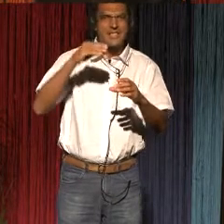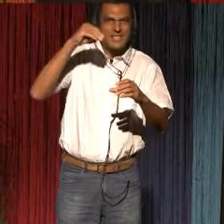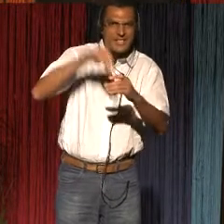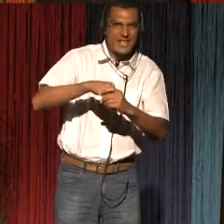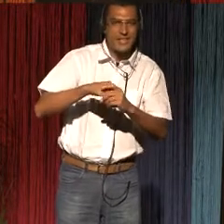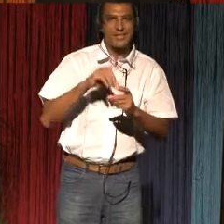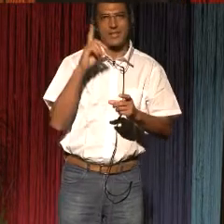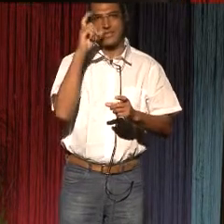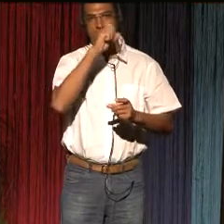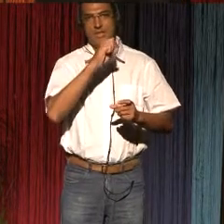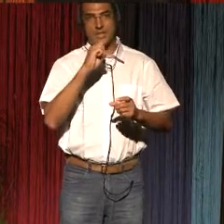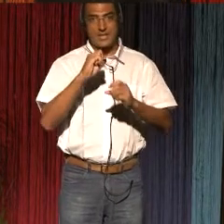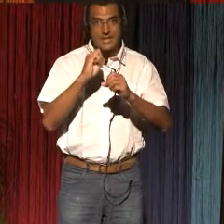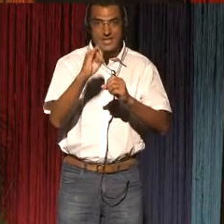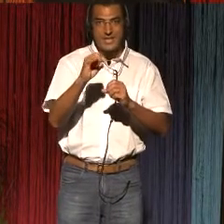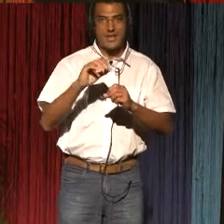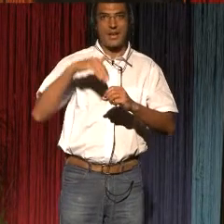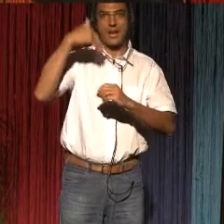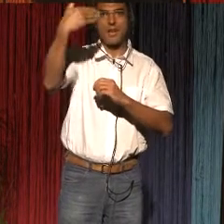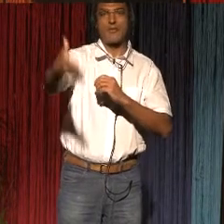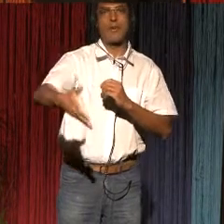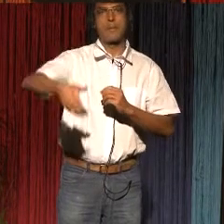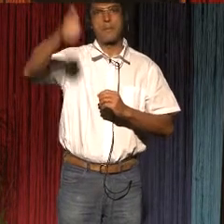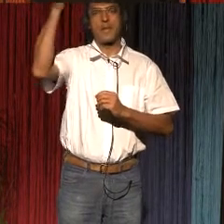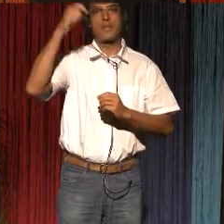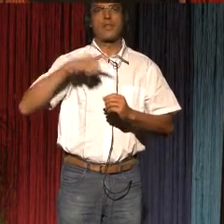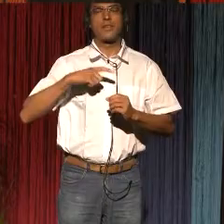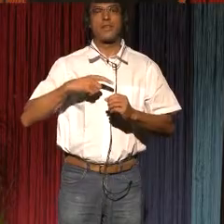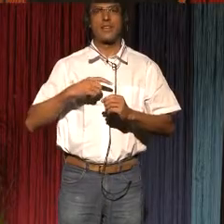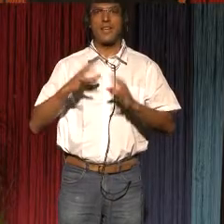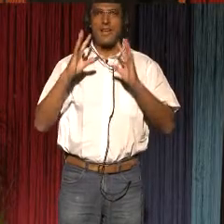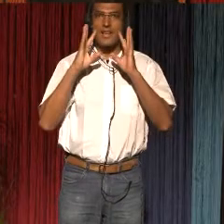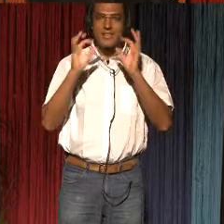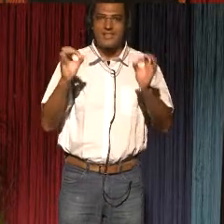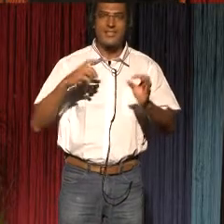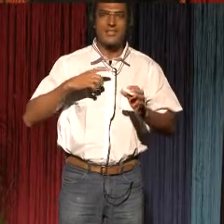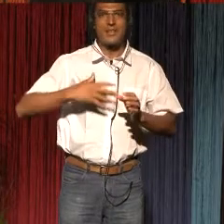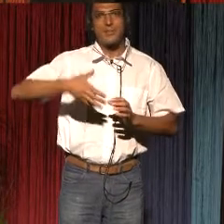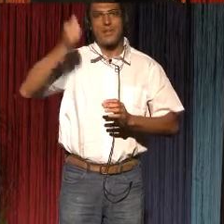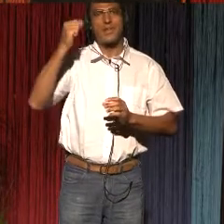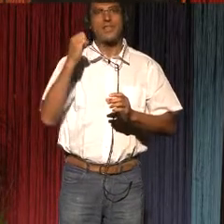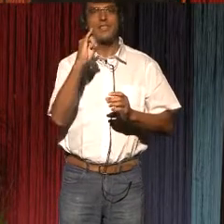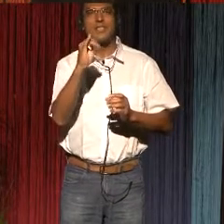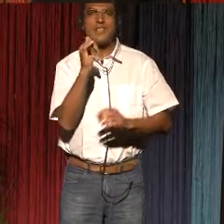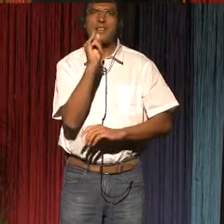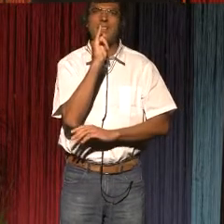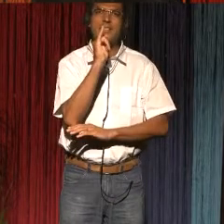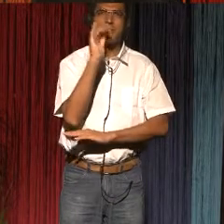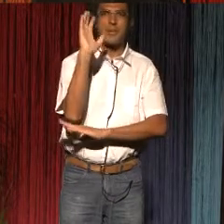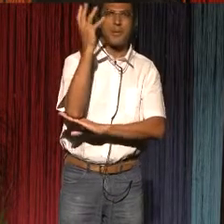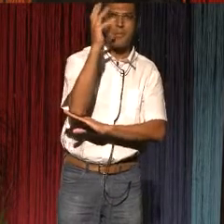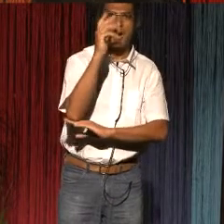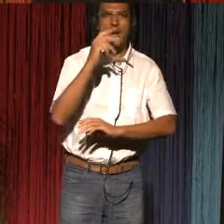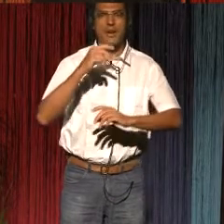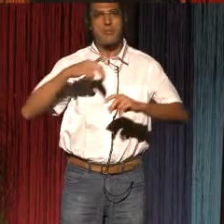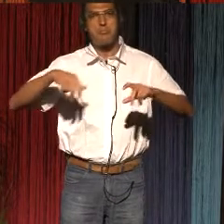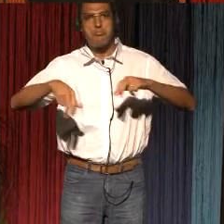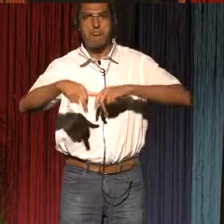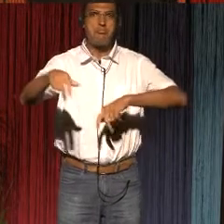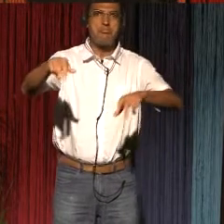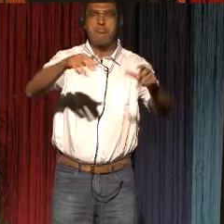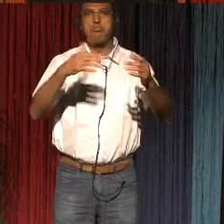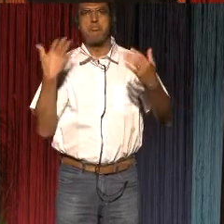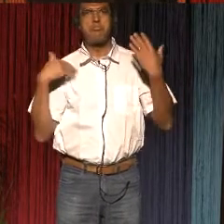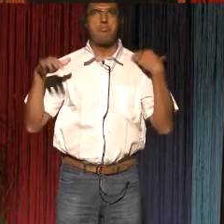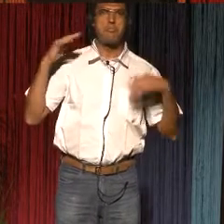com TDAH tinham melhor concentração após caminharem no parque. E o tamanho do efeito era tão grande que os autores sugeriram